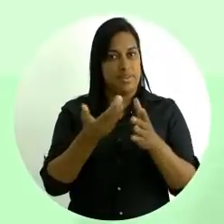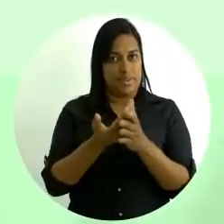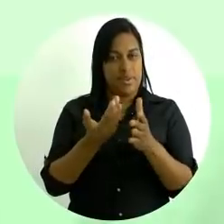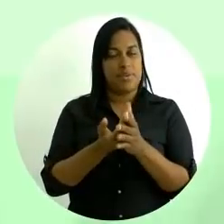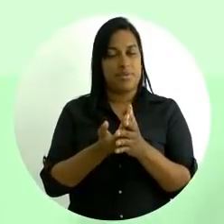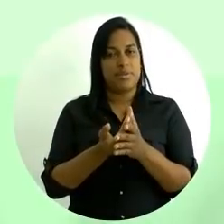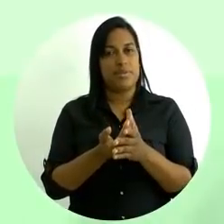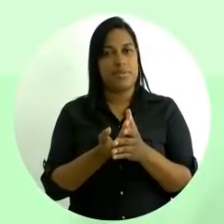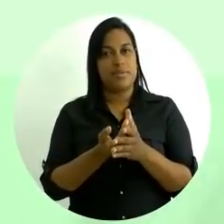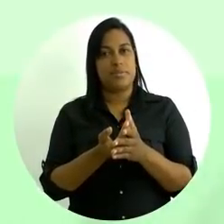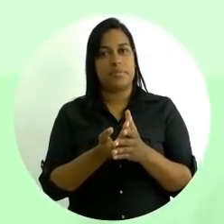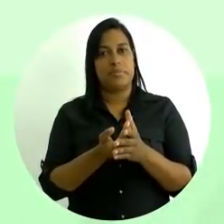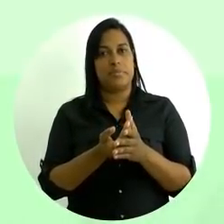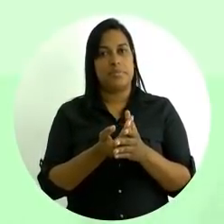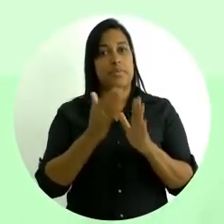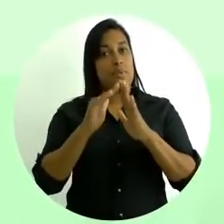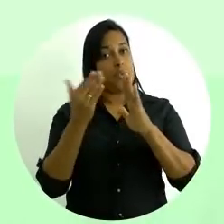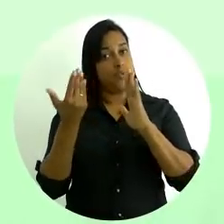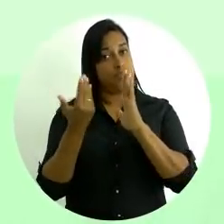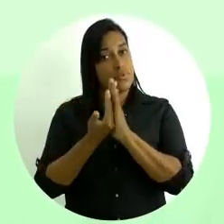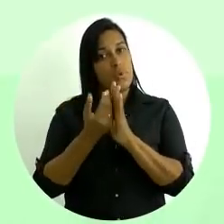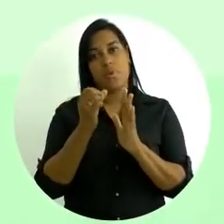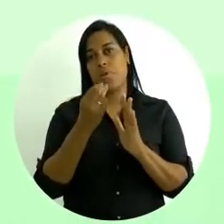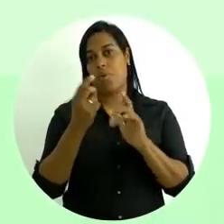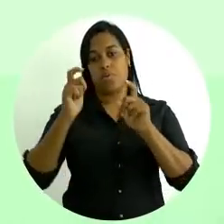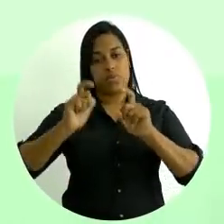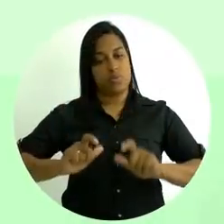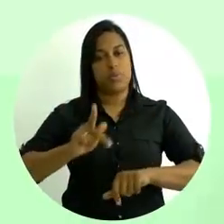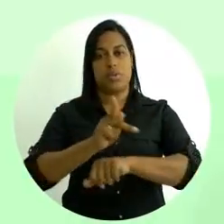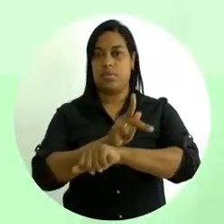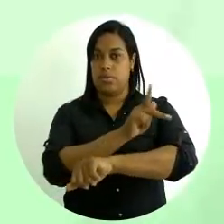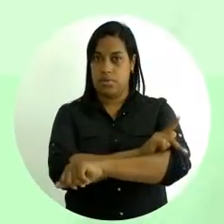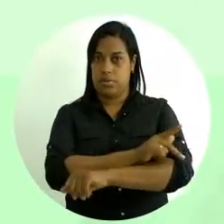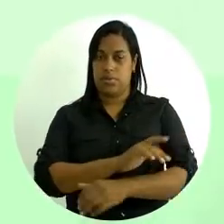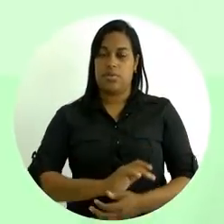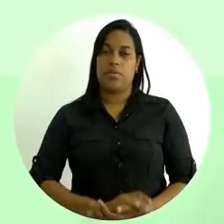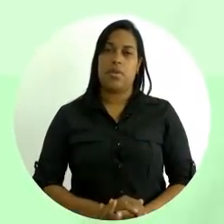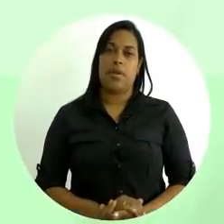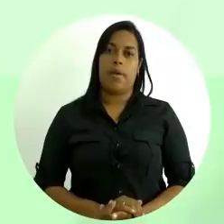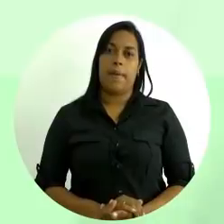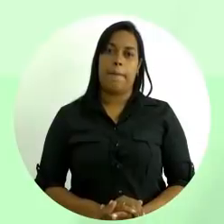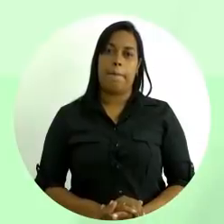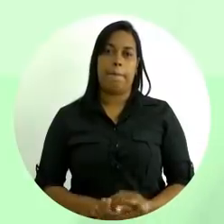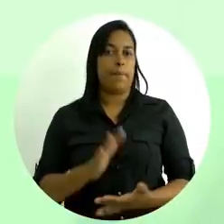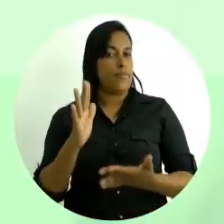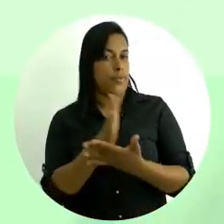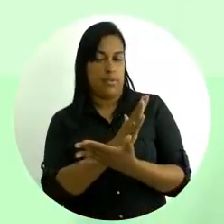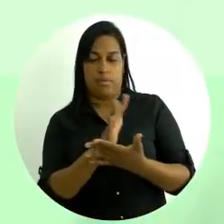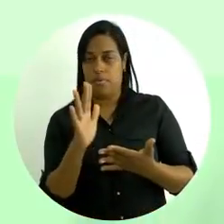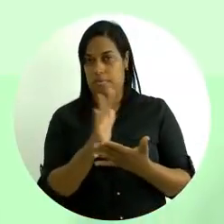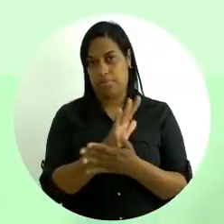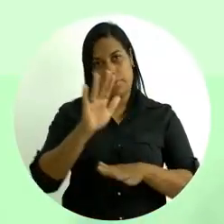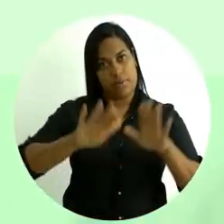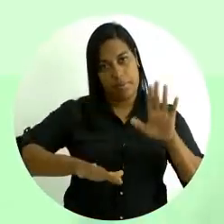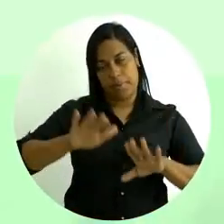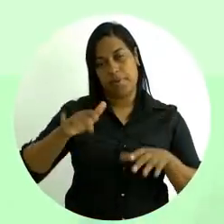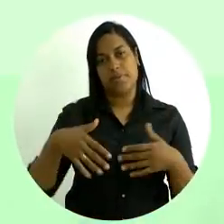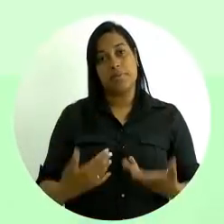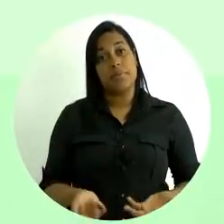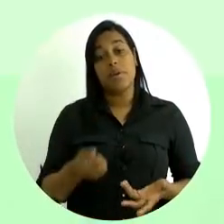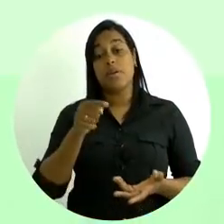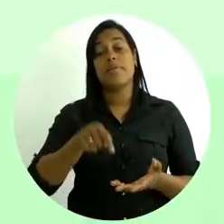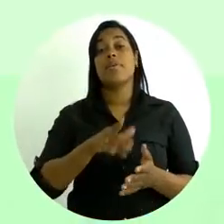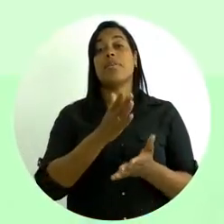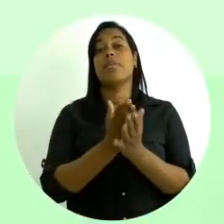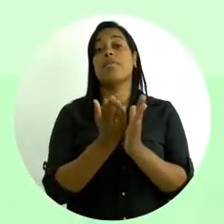aula e que é desempenhada na escola ou no espaço pedagógico, tá bom? Que aí depende de outros fatores. E